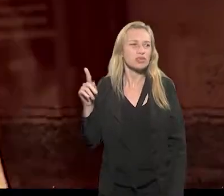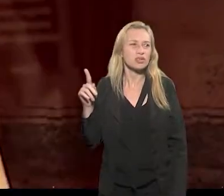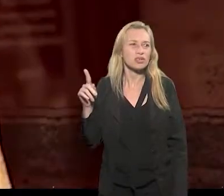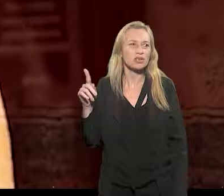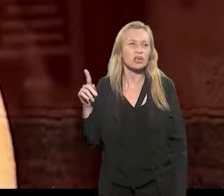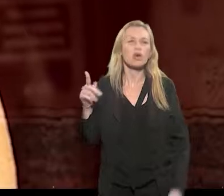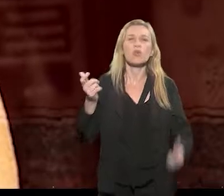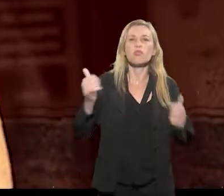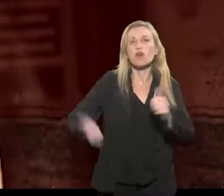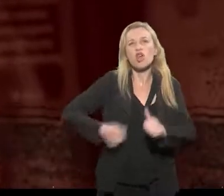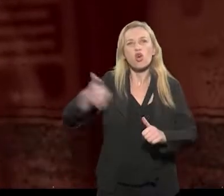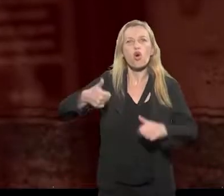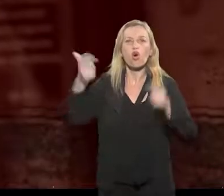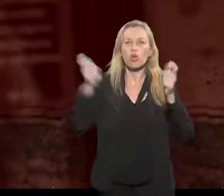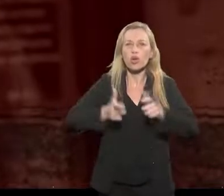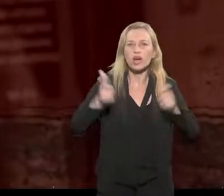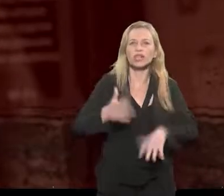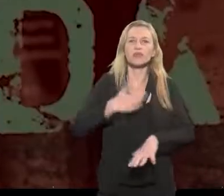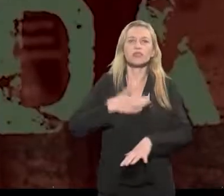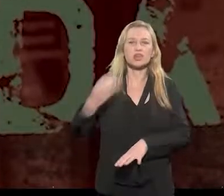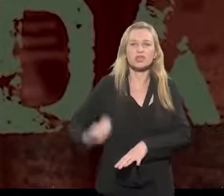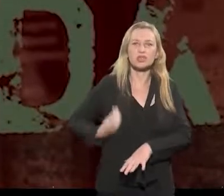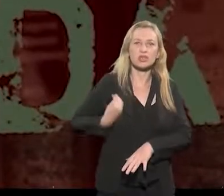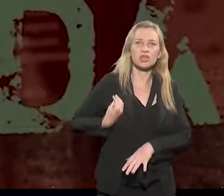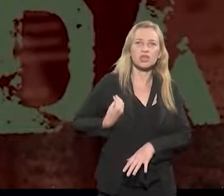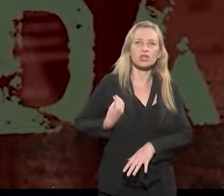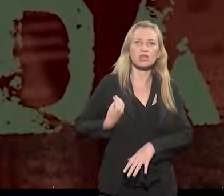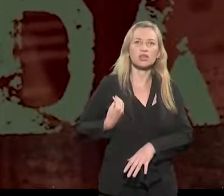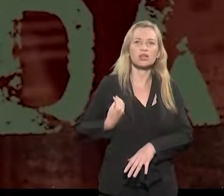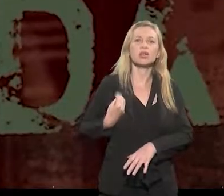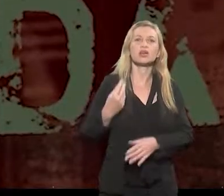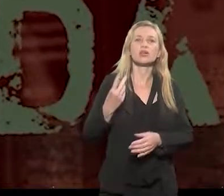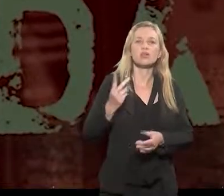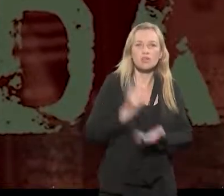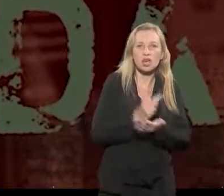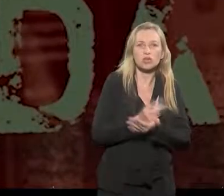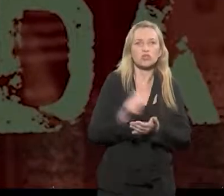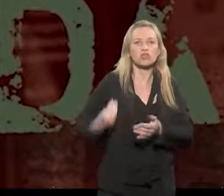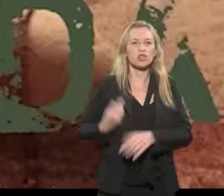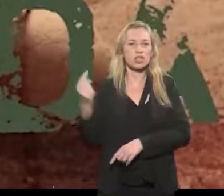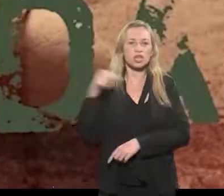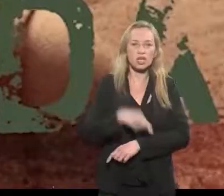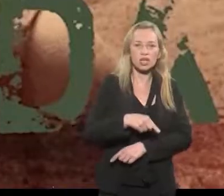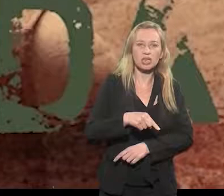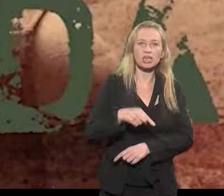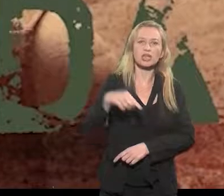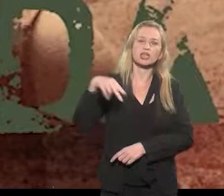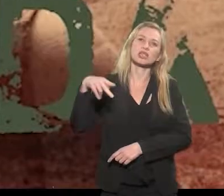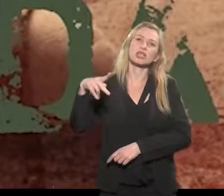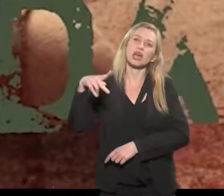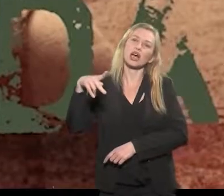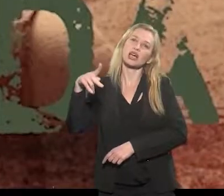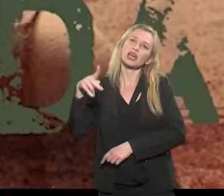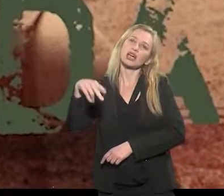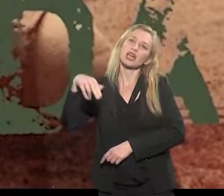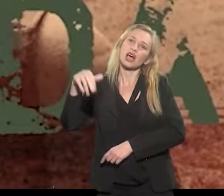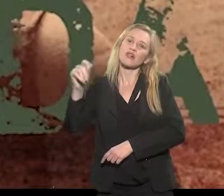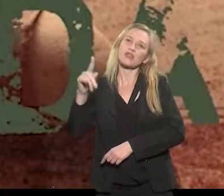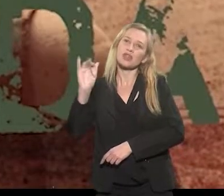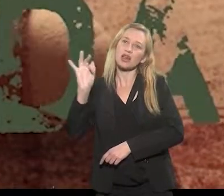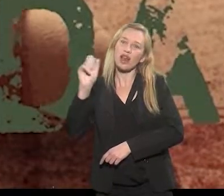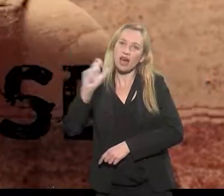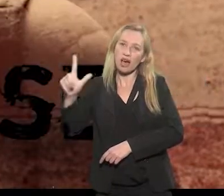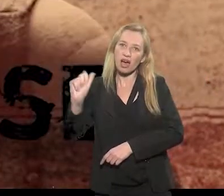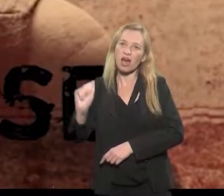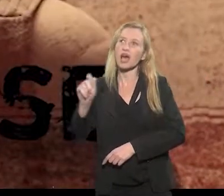pasmado. Foi o melhor lugar da minha vida, apesar de ter vindo para cá. Nasci lá, fui criada